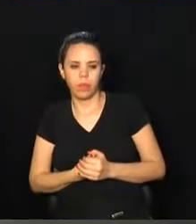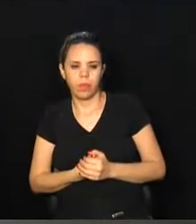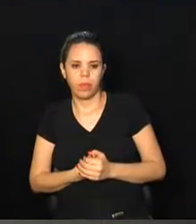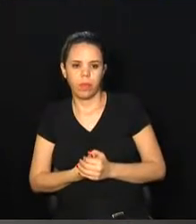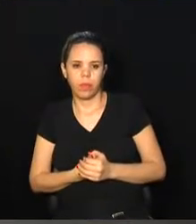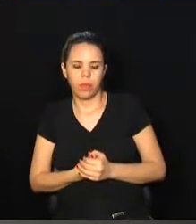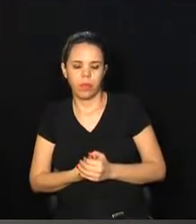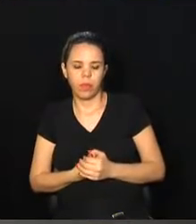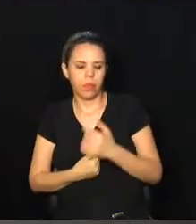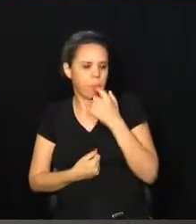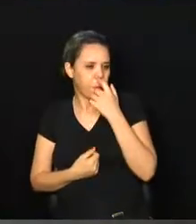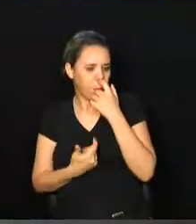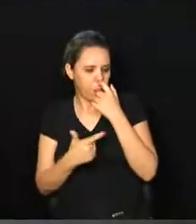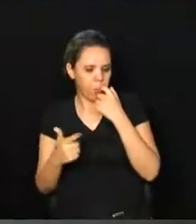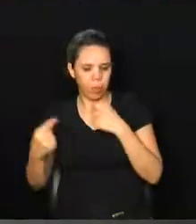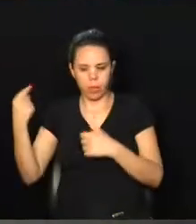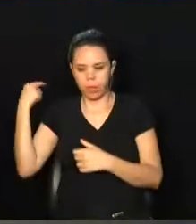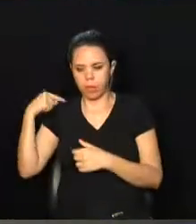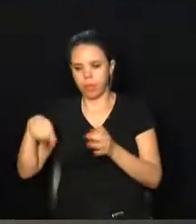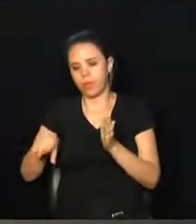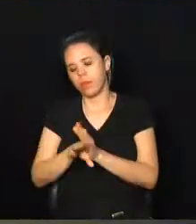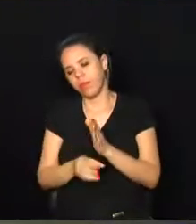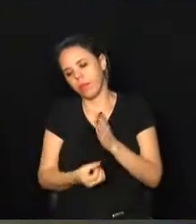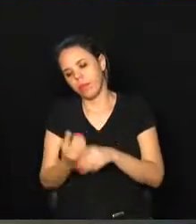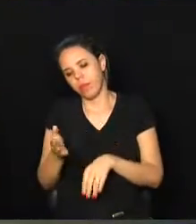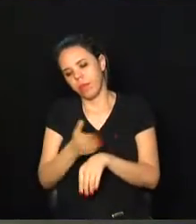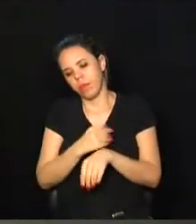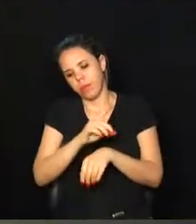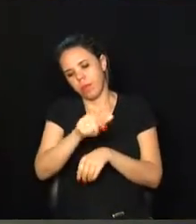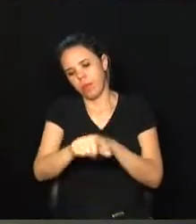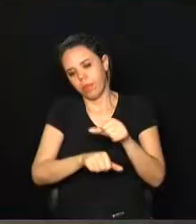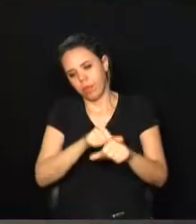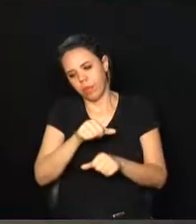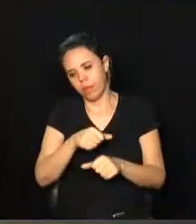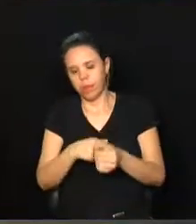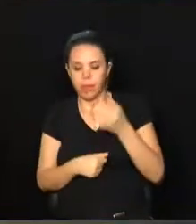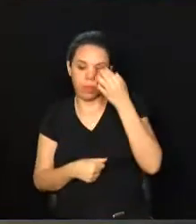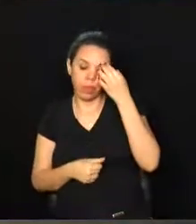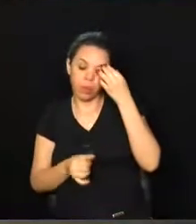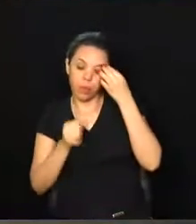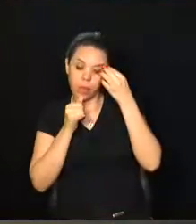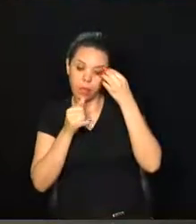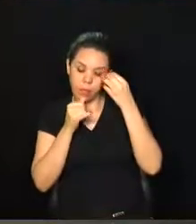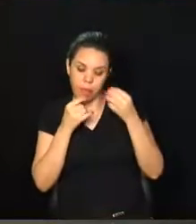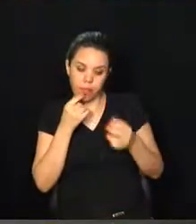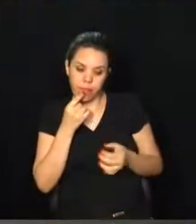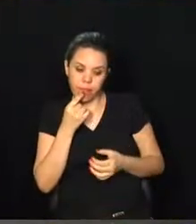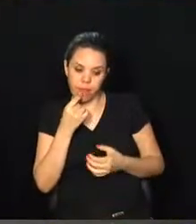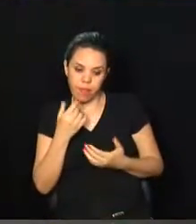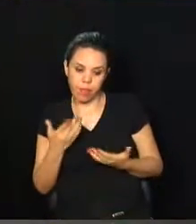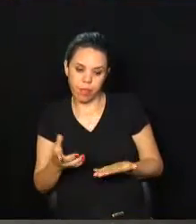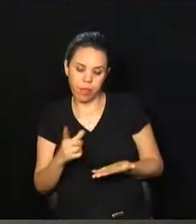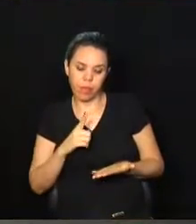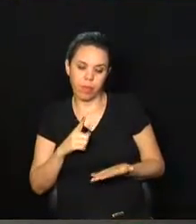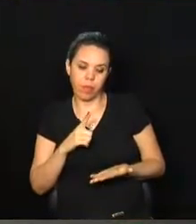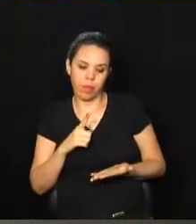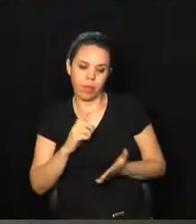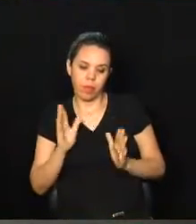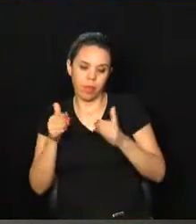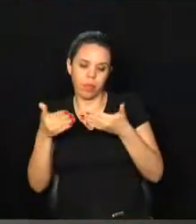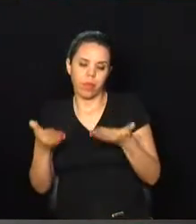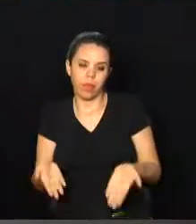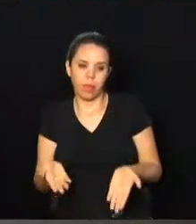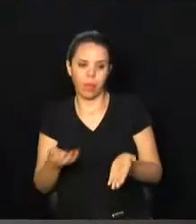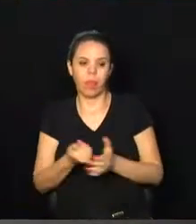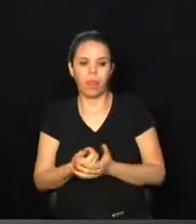uma coisa que não existia, chegou a existir antes, depois mudou. Só um exemplo para a gente ter bem o foco,